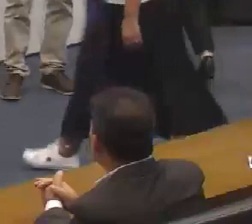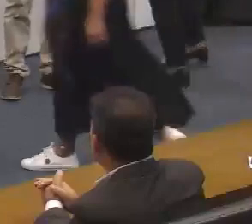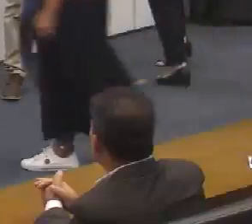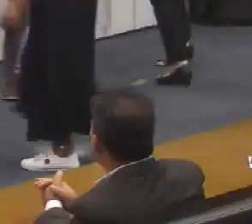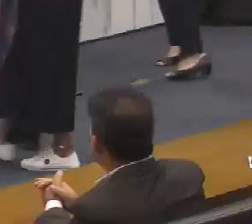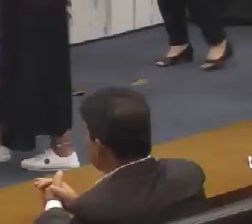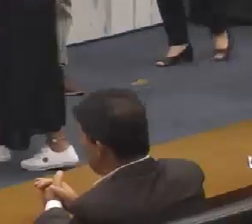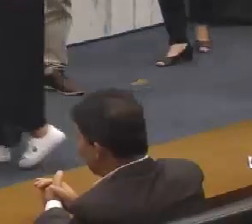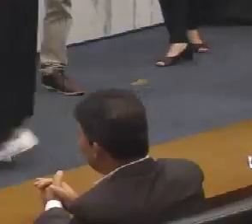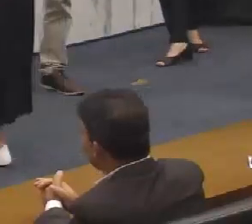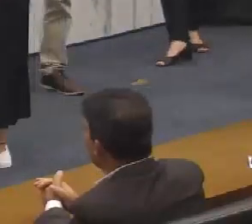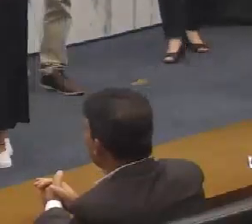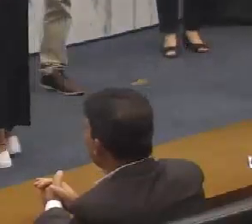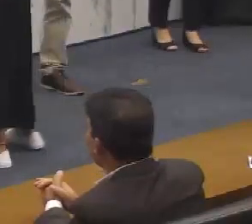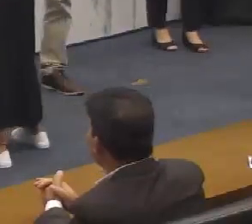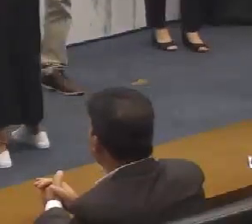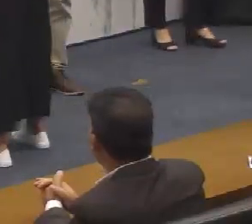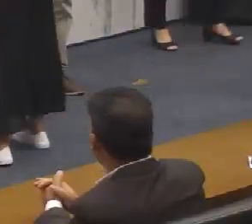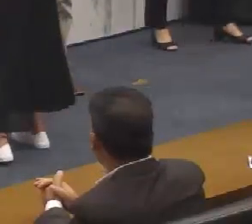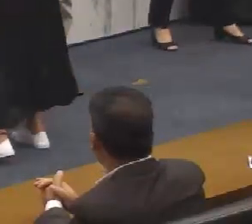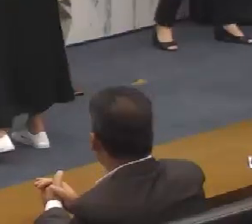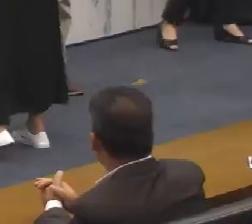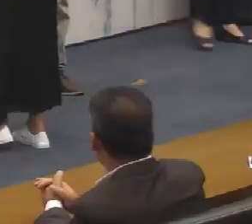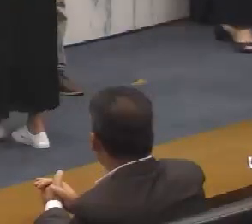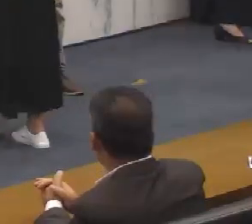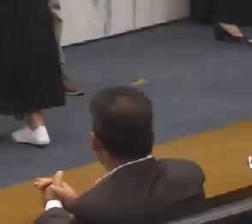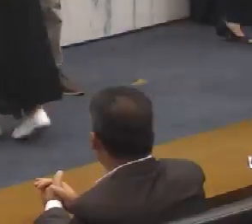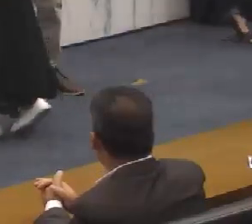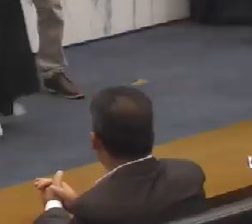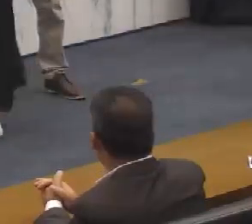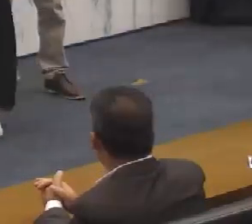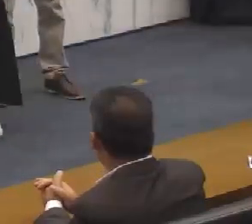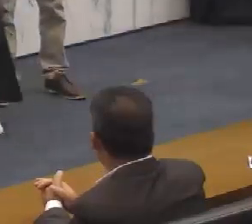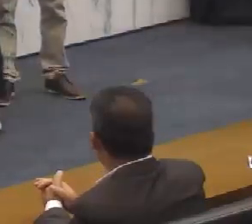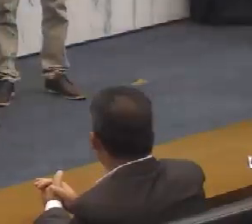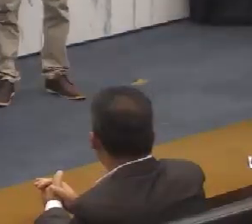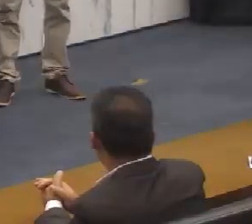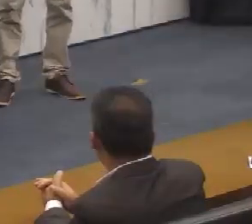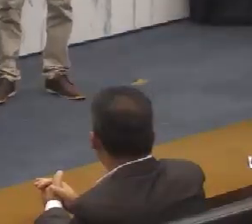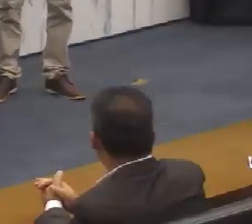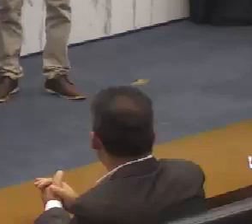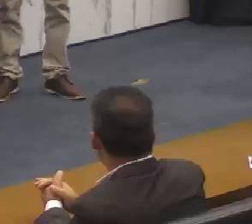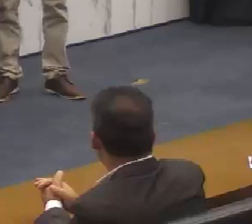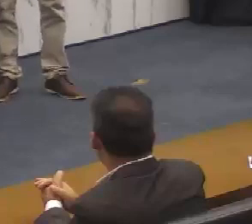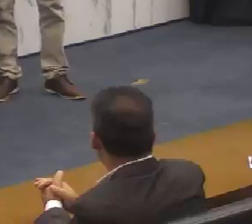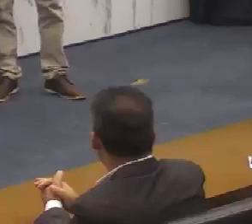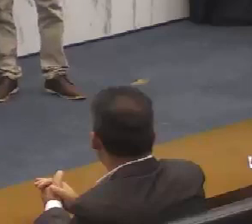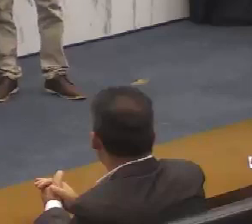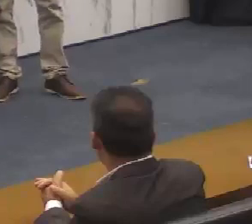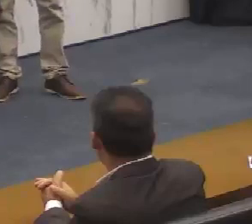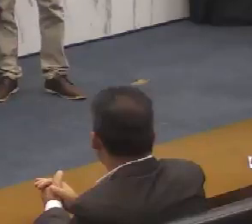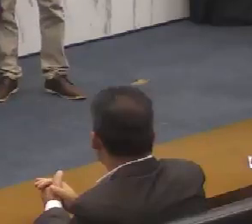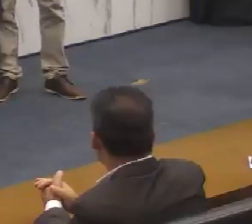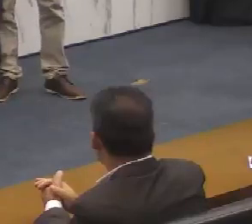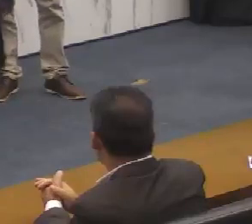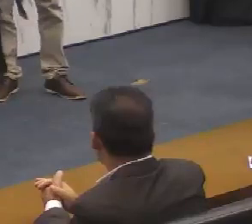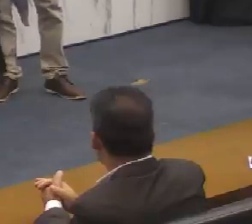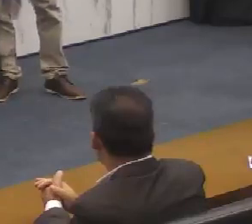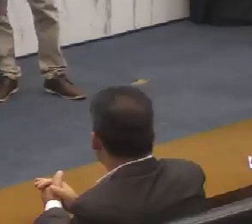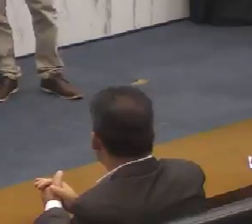preciso saber viver. Toda pedra no caminho você pode